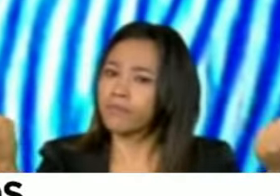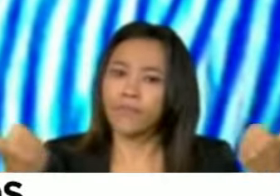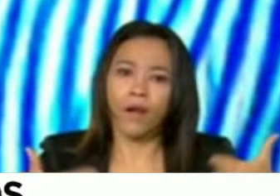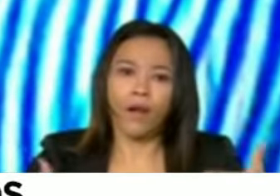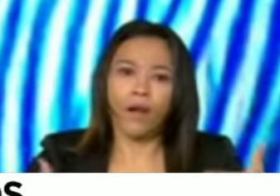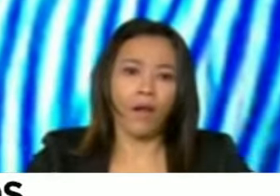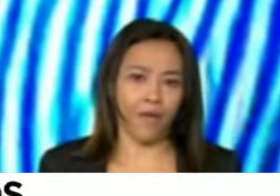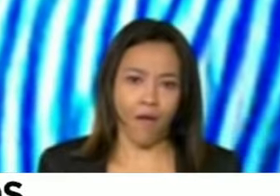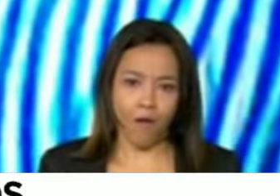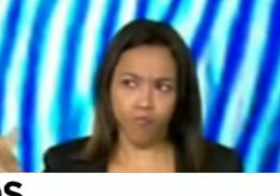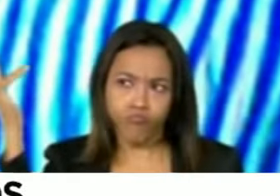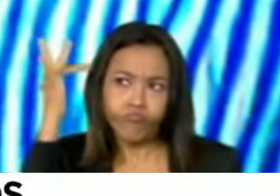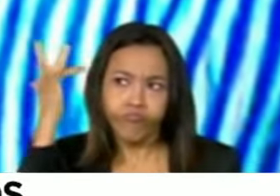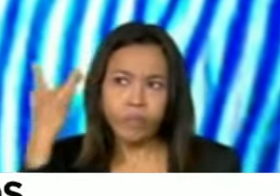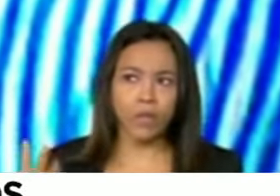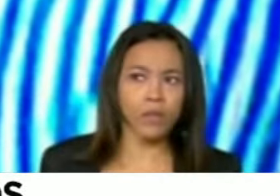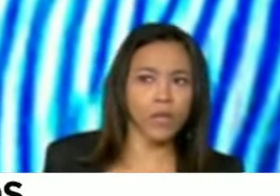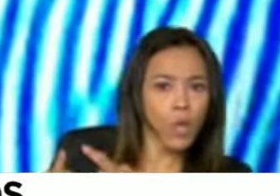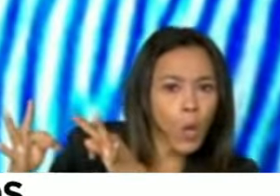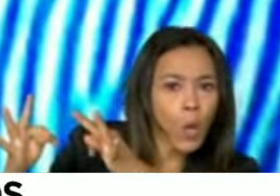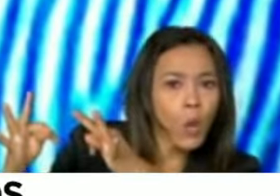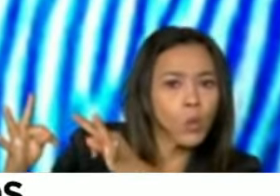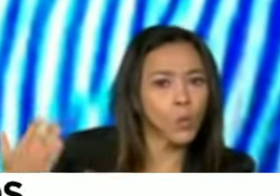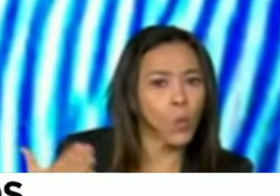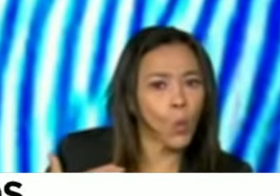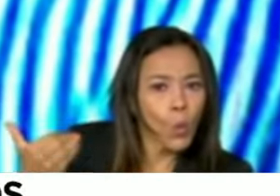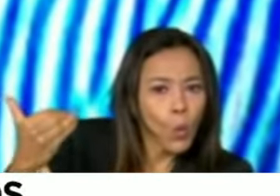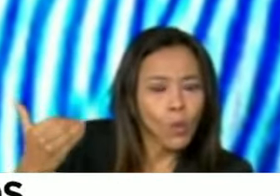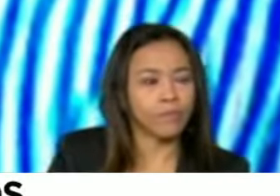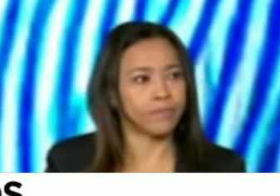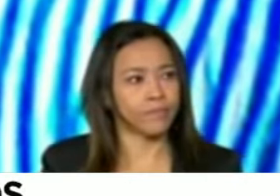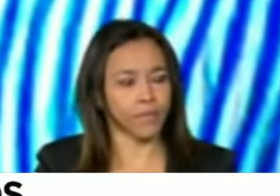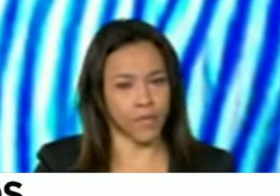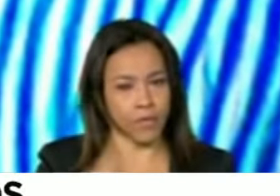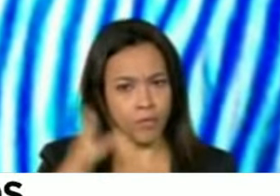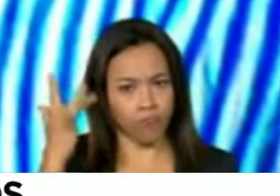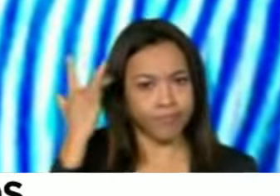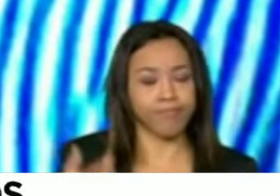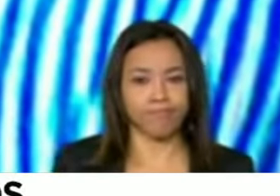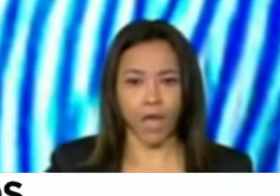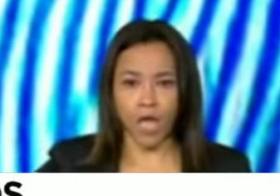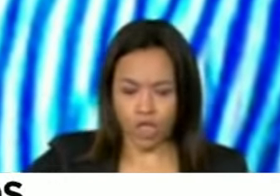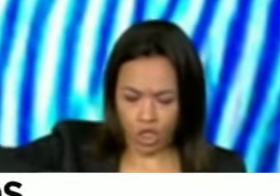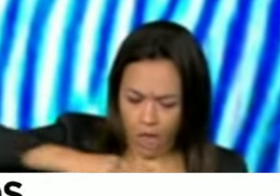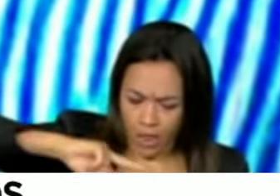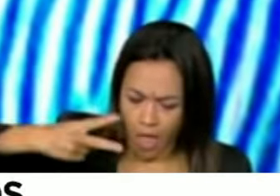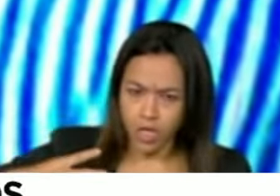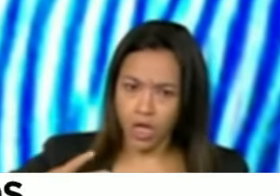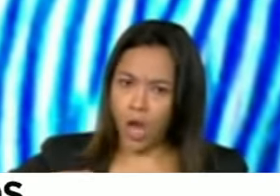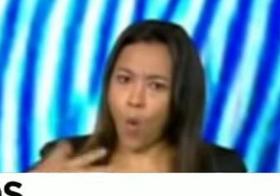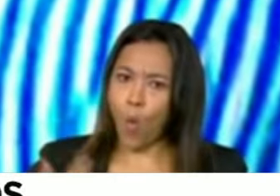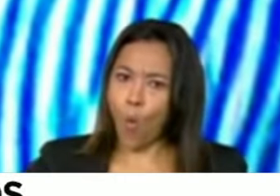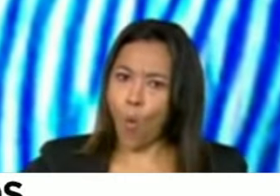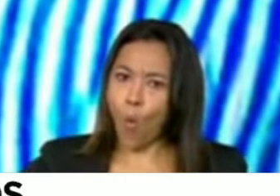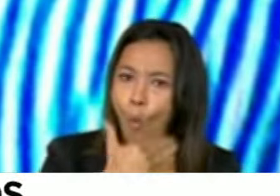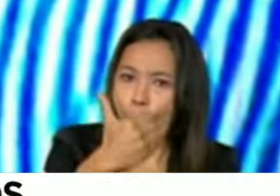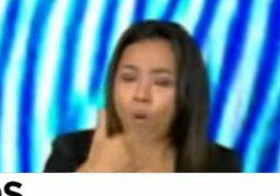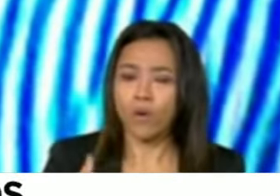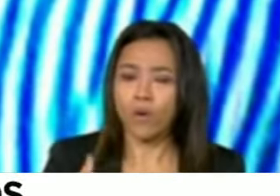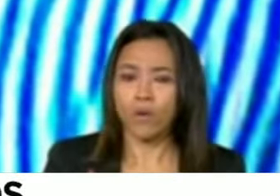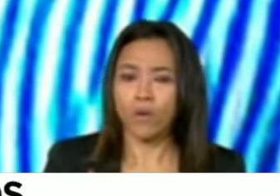avanço tecnológico, com o avanço da genética, A gente é capaz de produzir